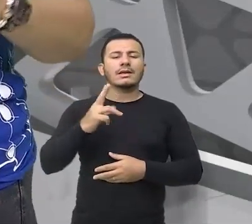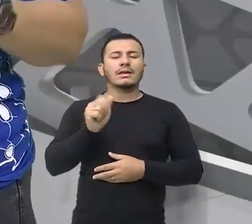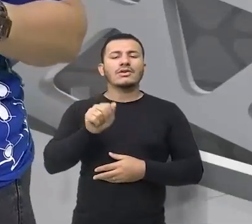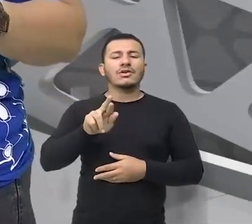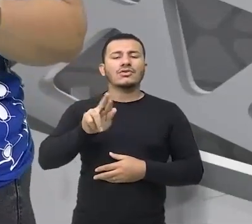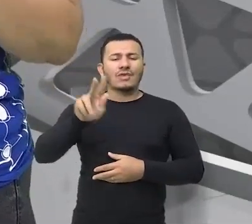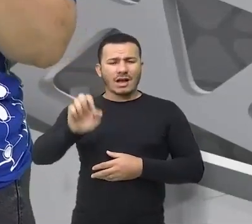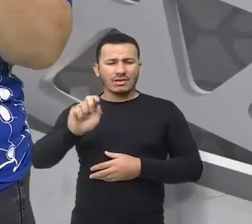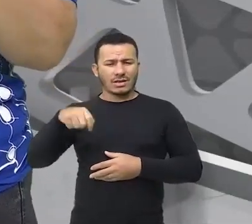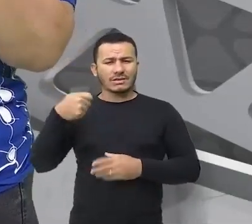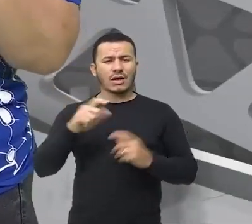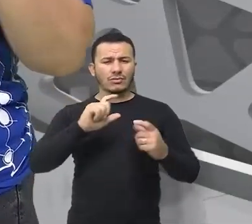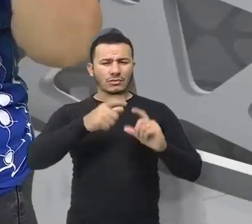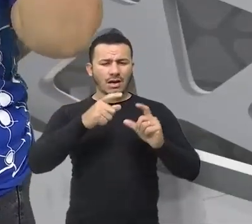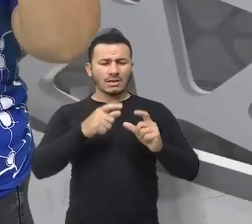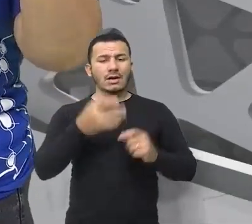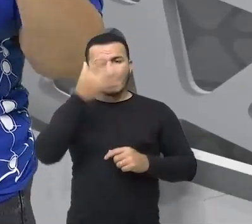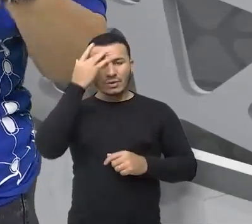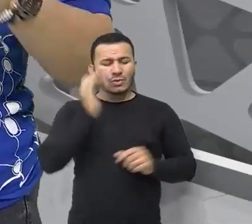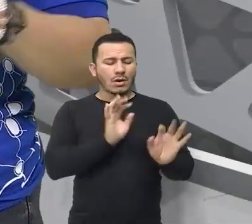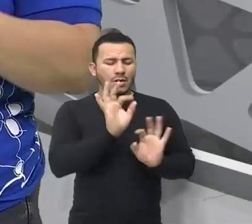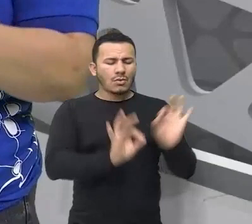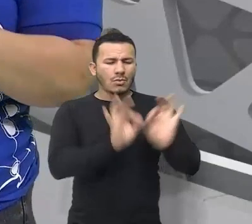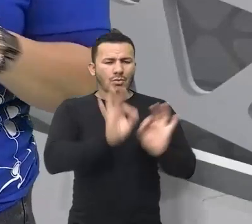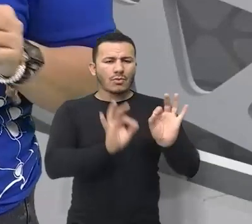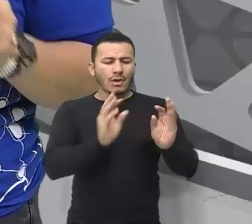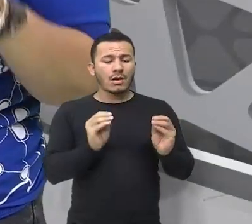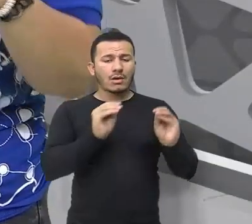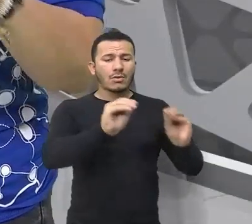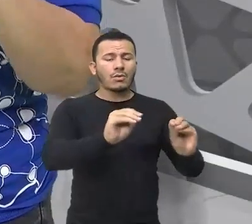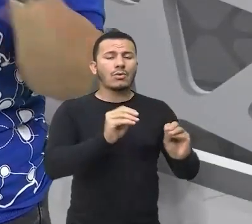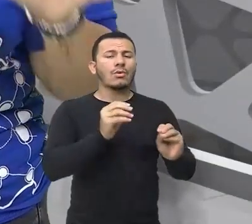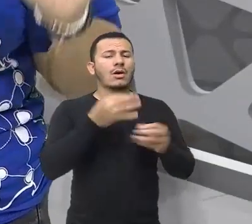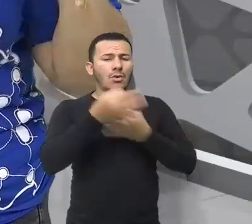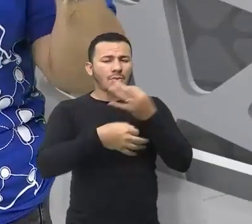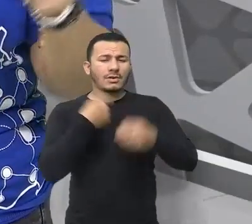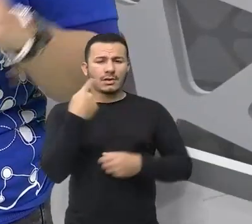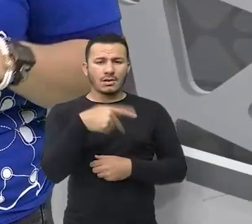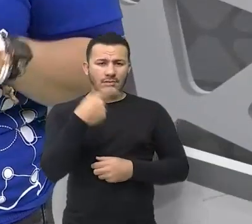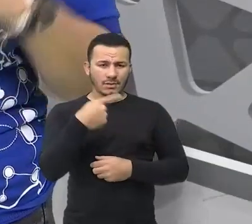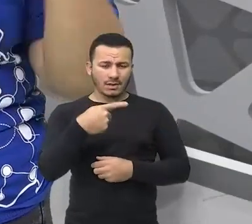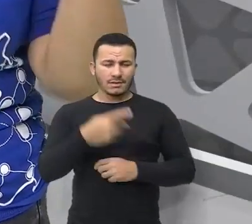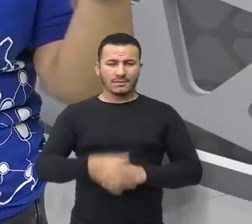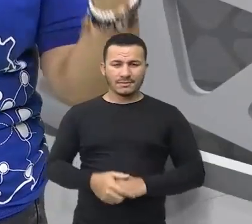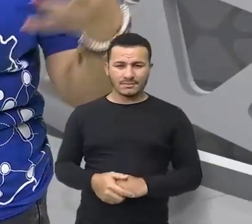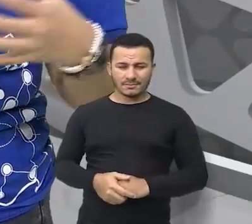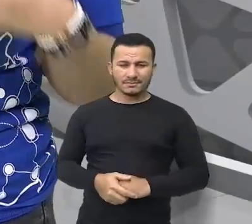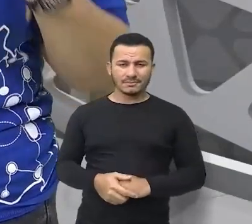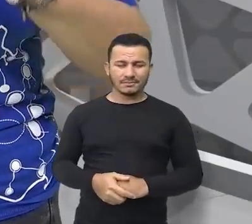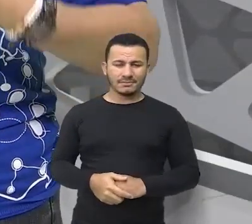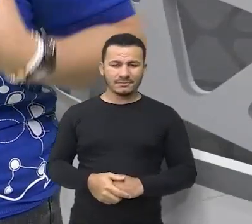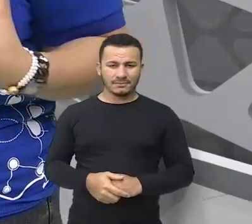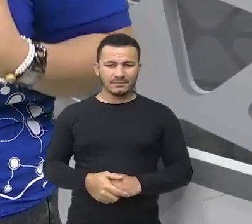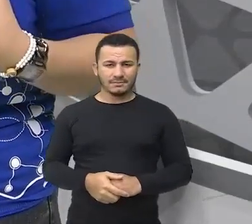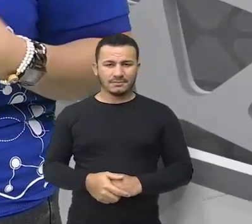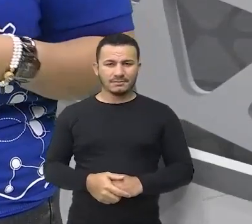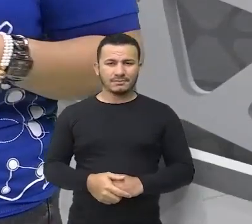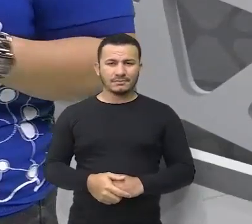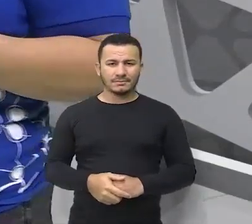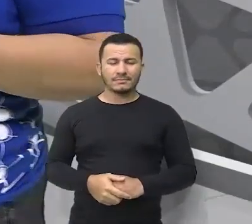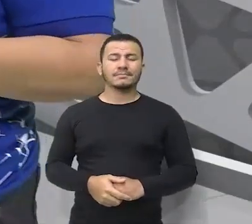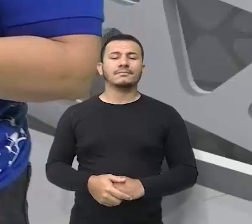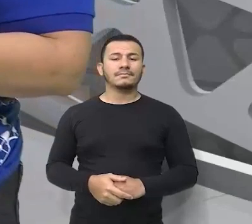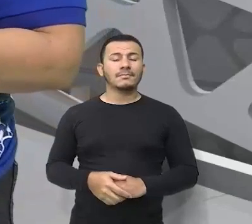que o chargista vai fazer ali a sua crítica a uma questão que está ali em evidência naquela semana, naquele momento, não